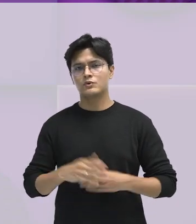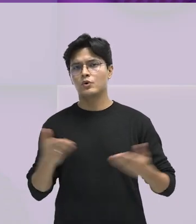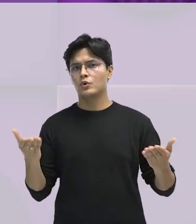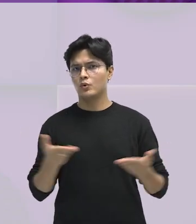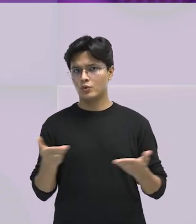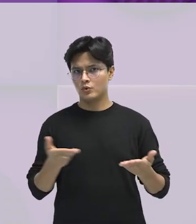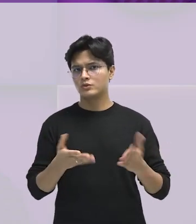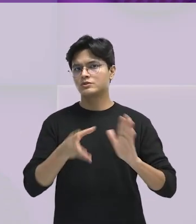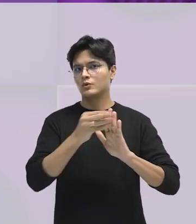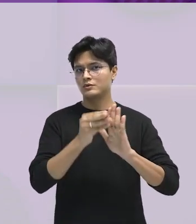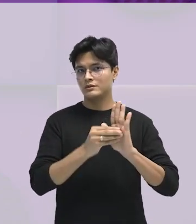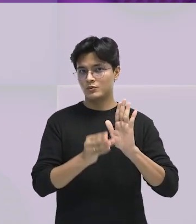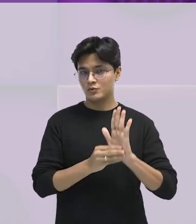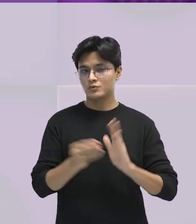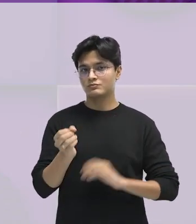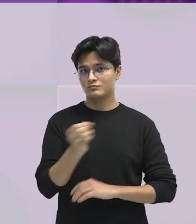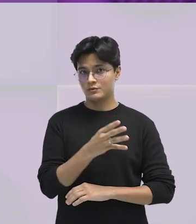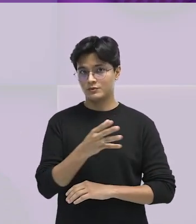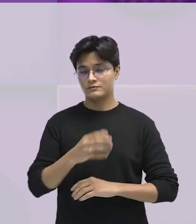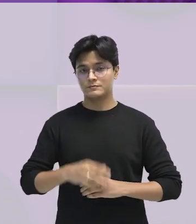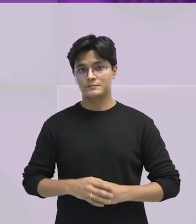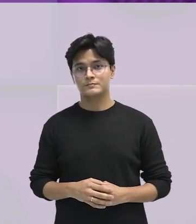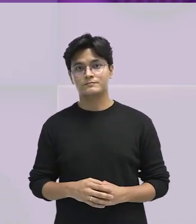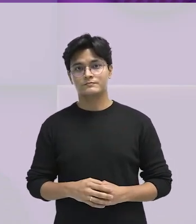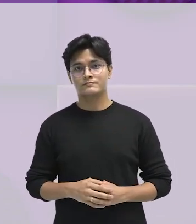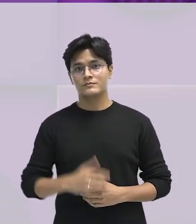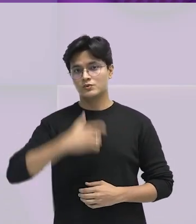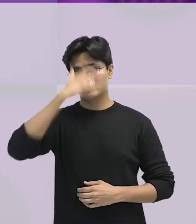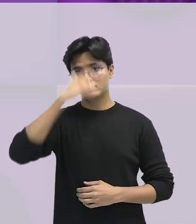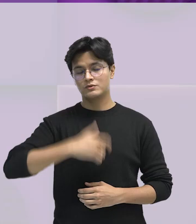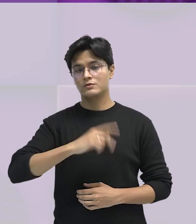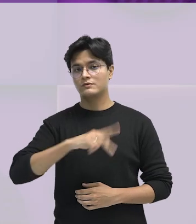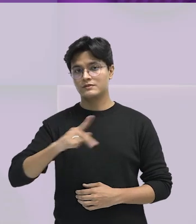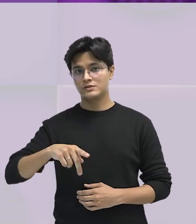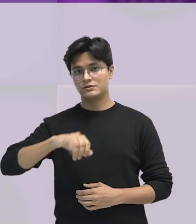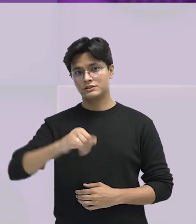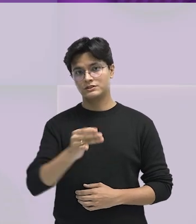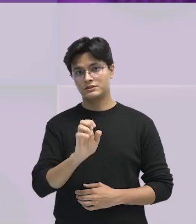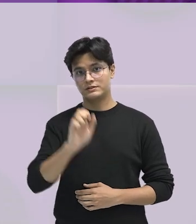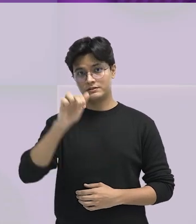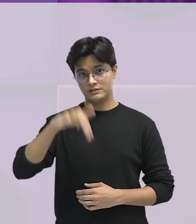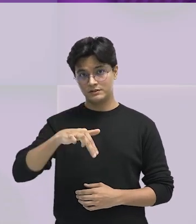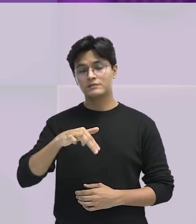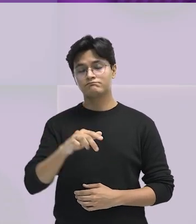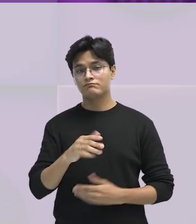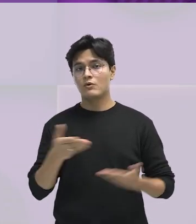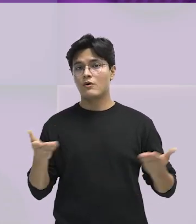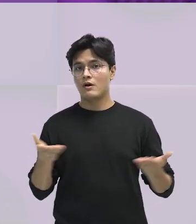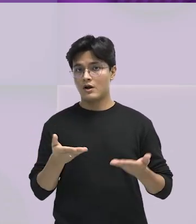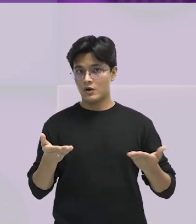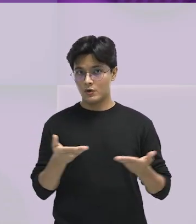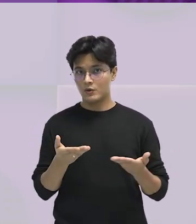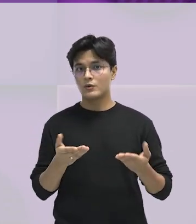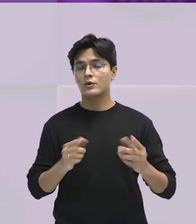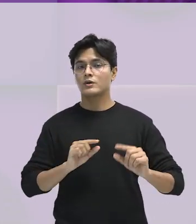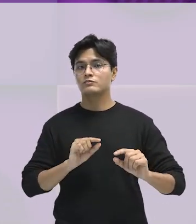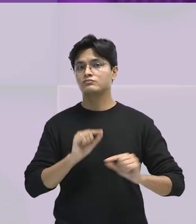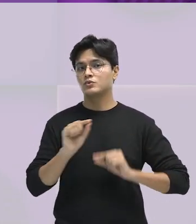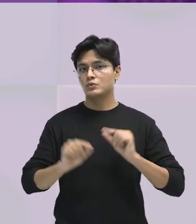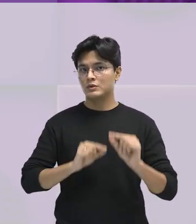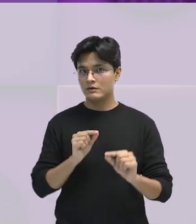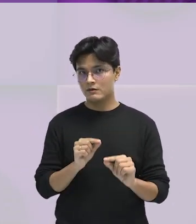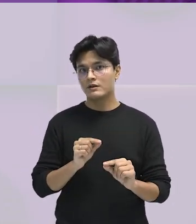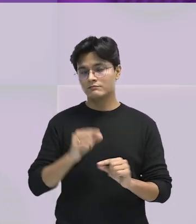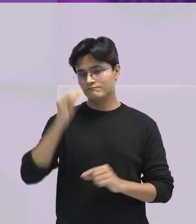iremos abordar um outro conteúdo, tá? Aqui quem vos fala é o professor Jean Nobre e juntos a gente vai construir os